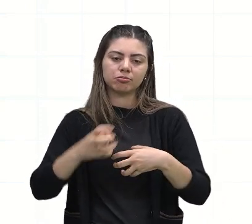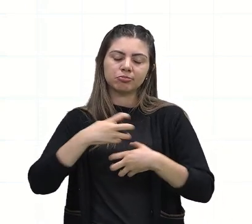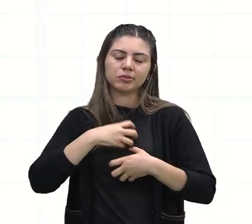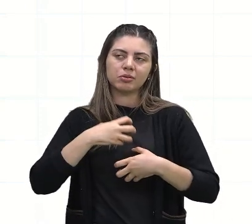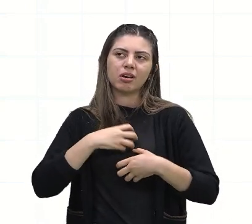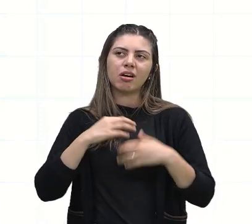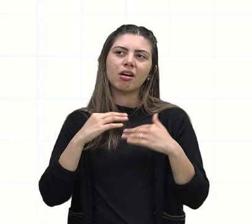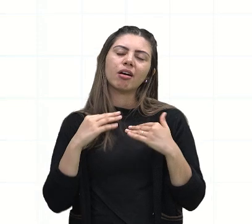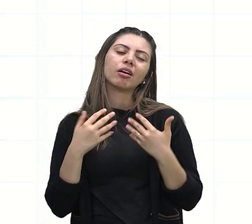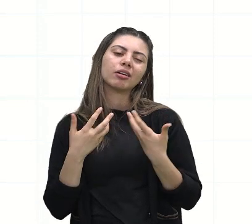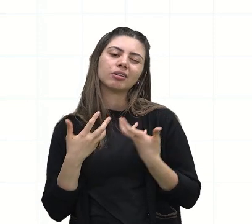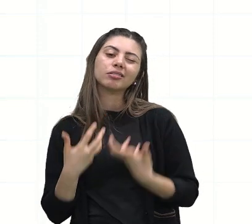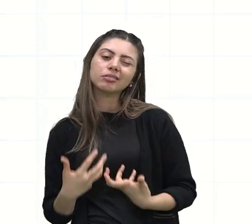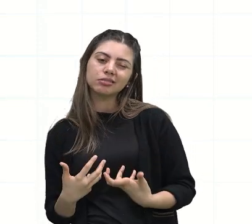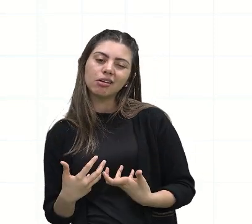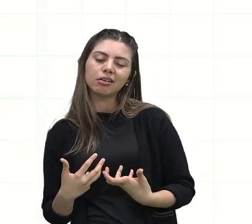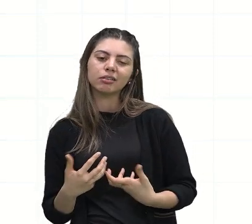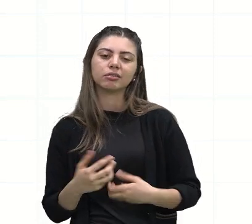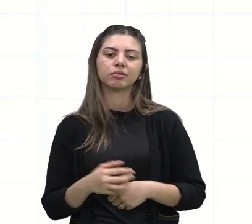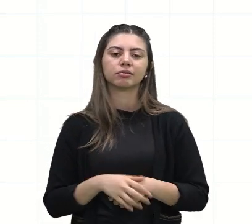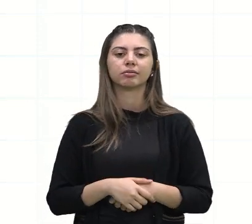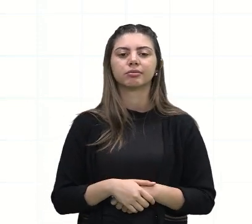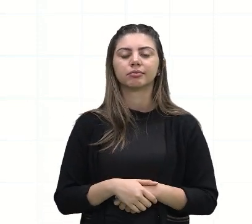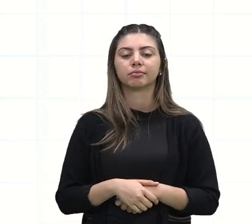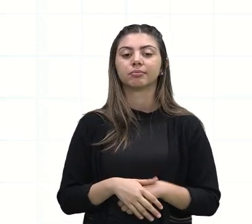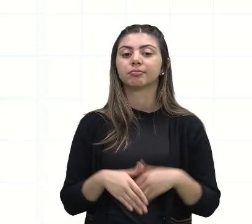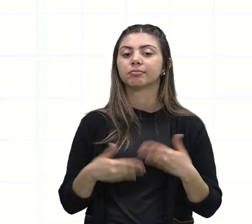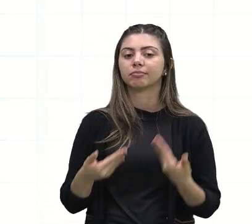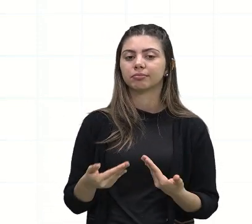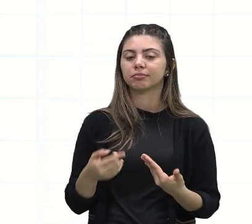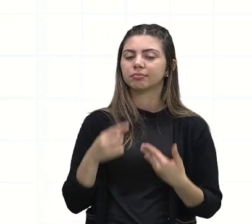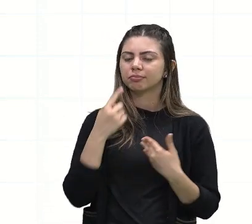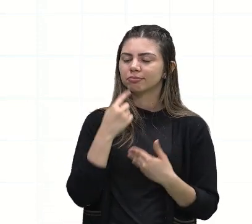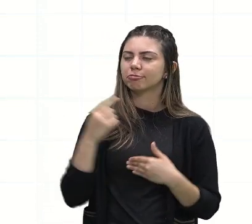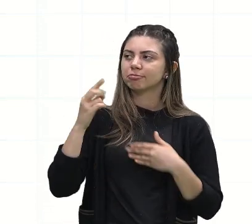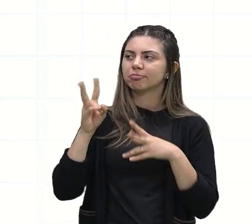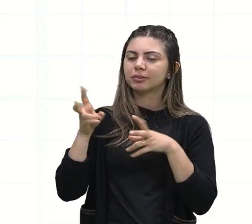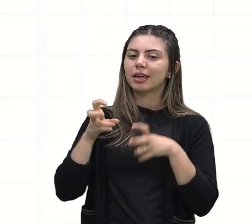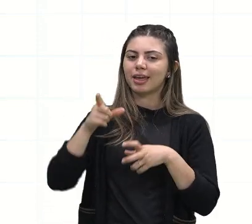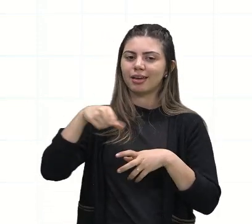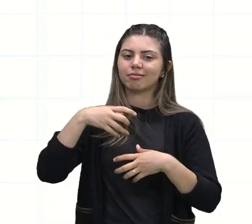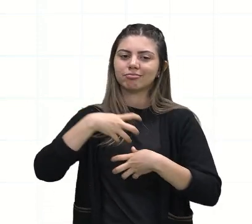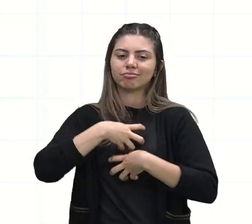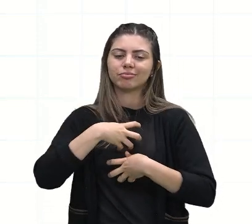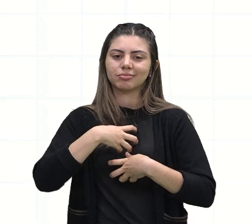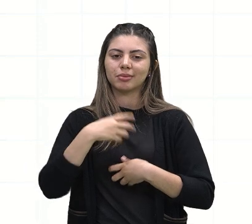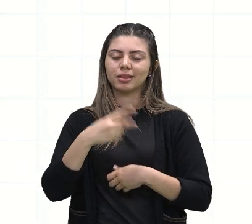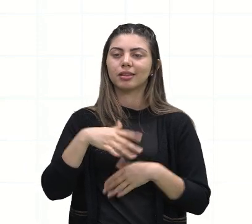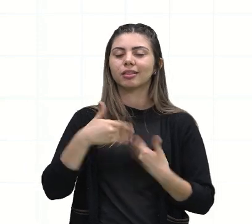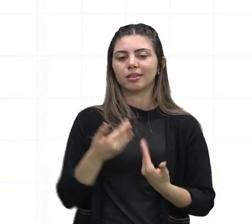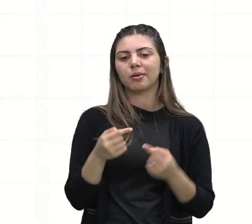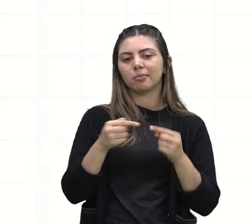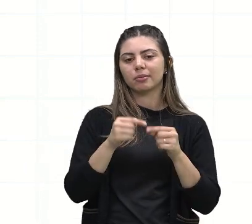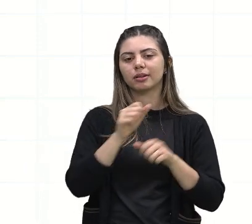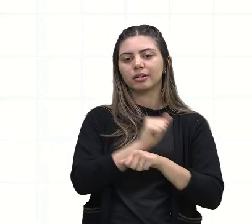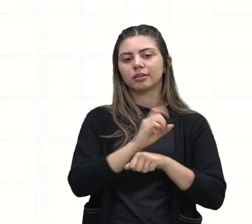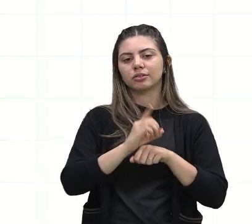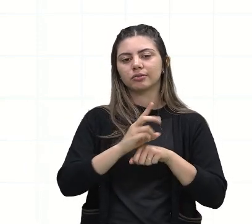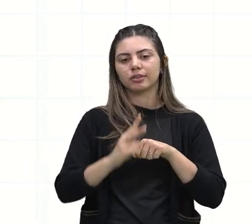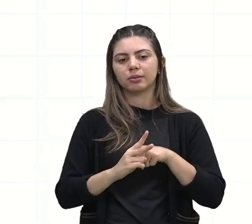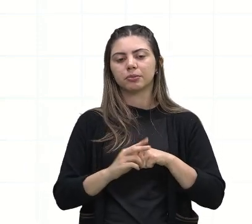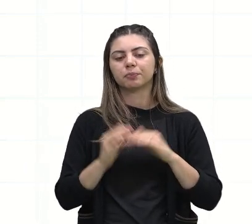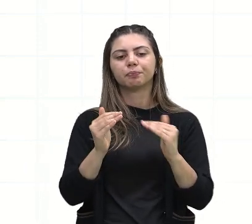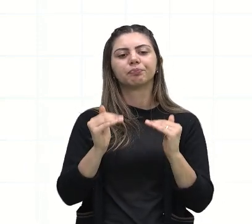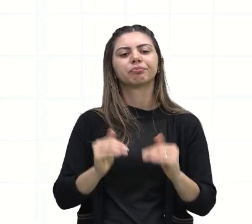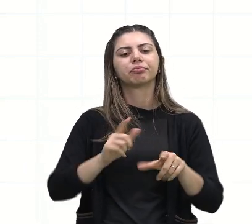o estado. Então, observe que aí ele vai ser um advérbio, tá? O copo está meio